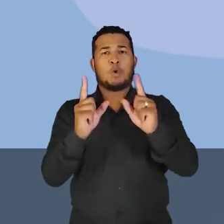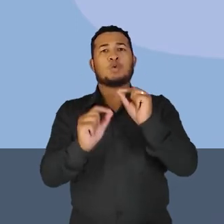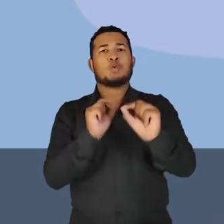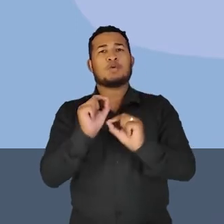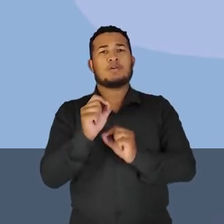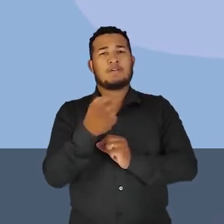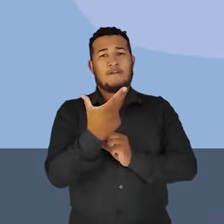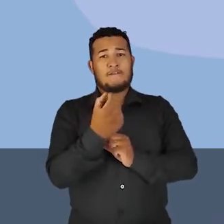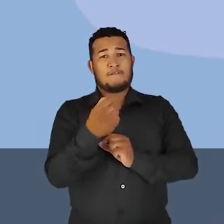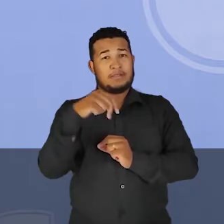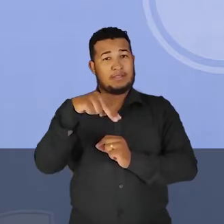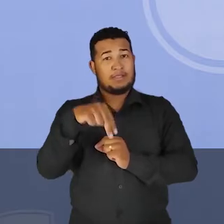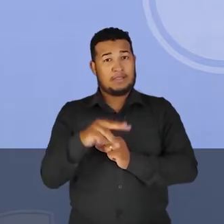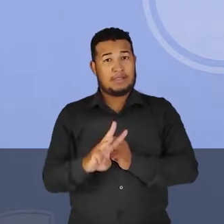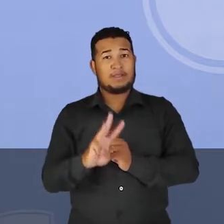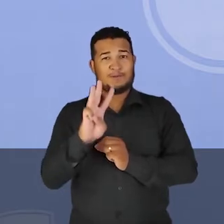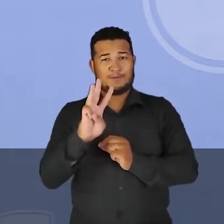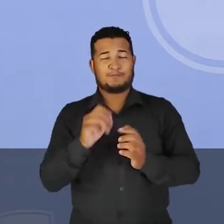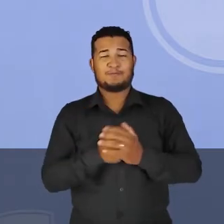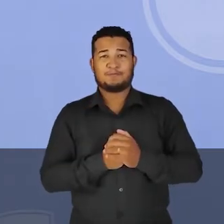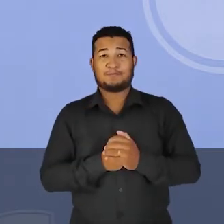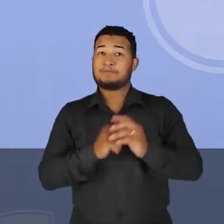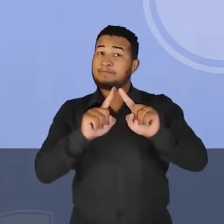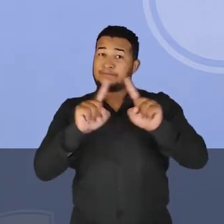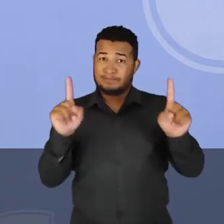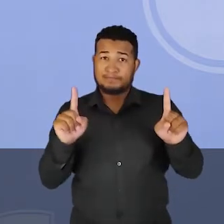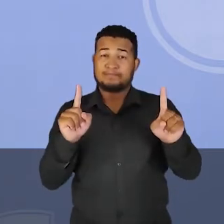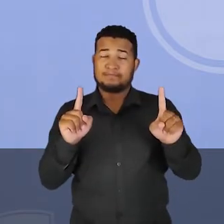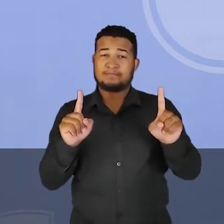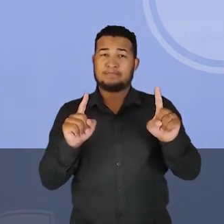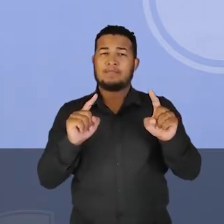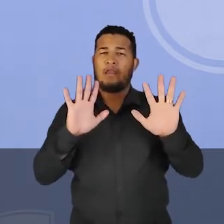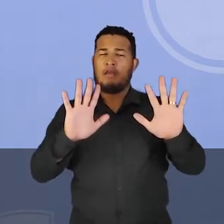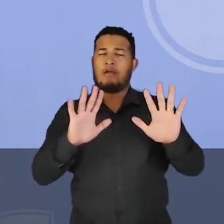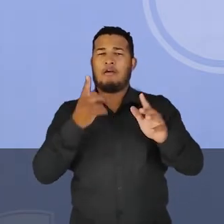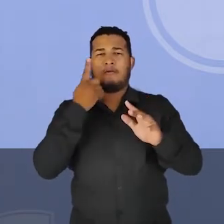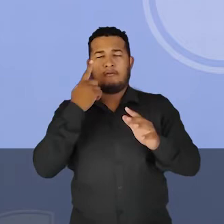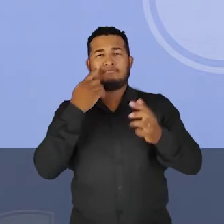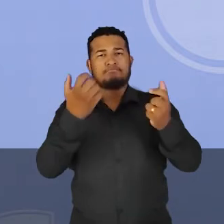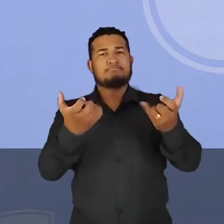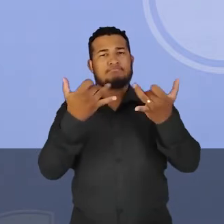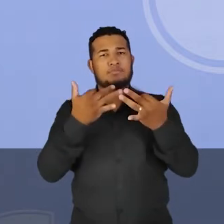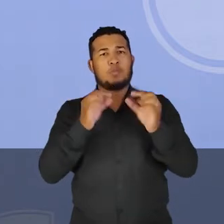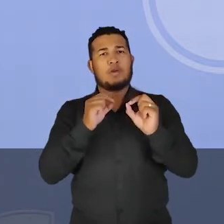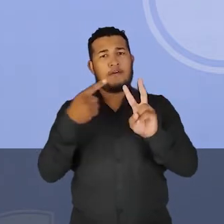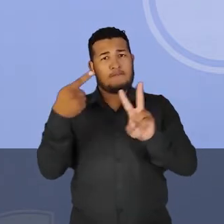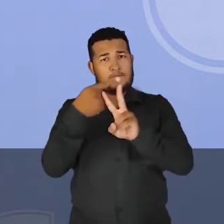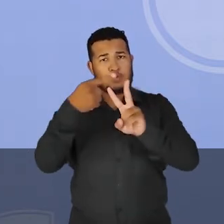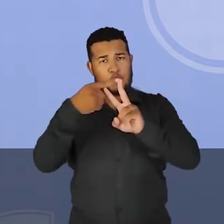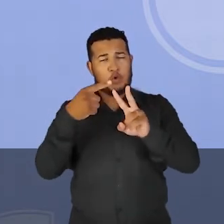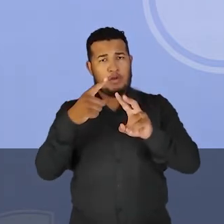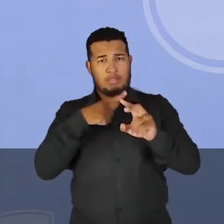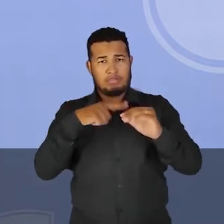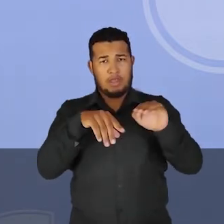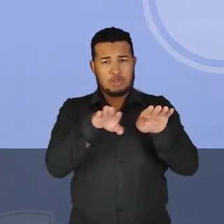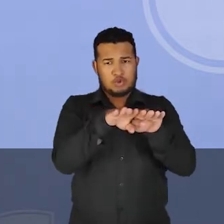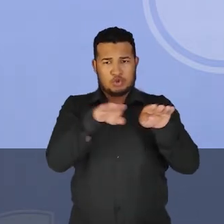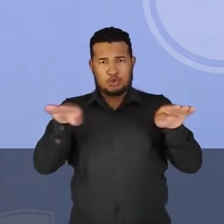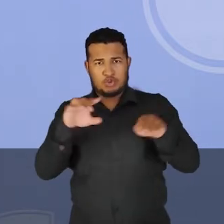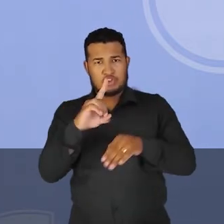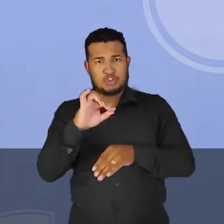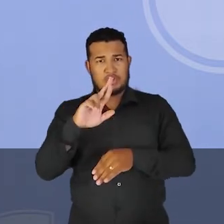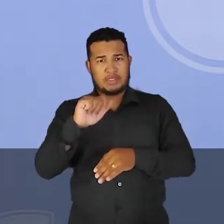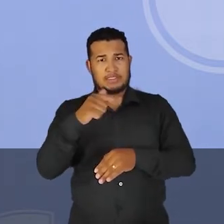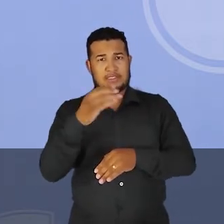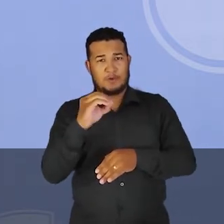20 newtons. Mas, diga para mim, esse vetor resultante tem uma direção? Sim,